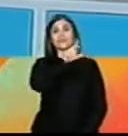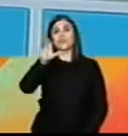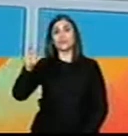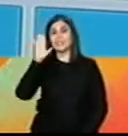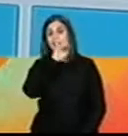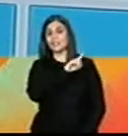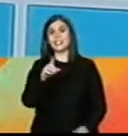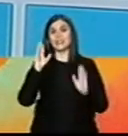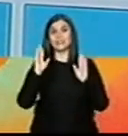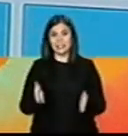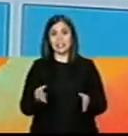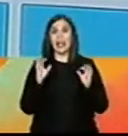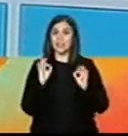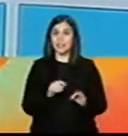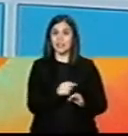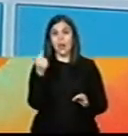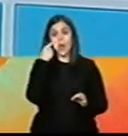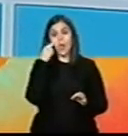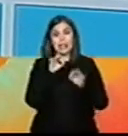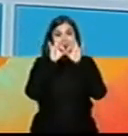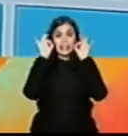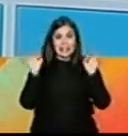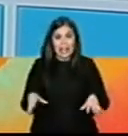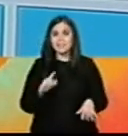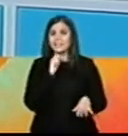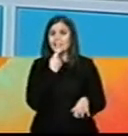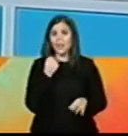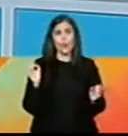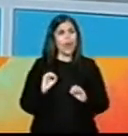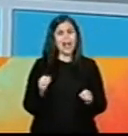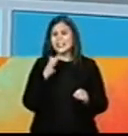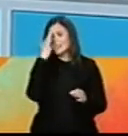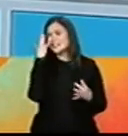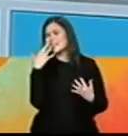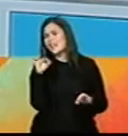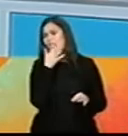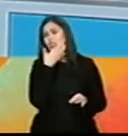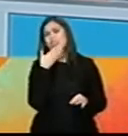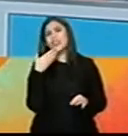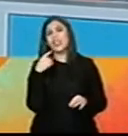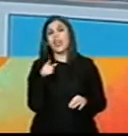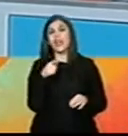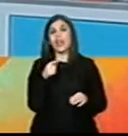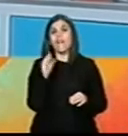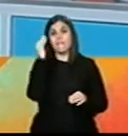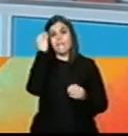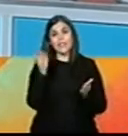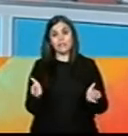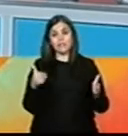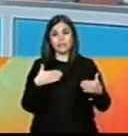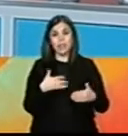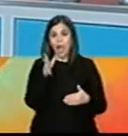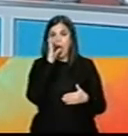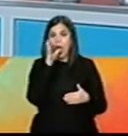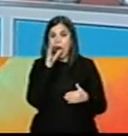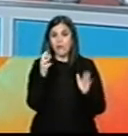Não vão ver, a sério, experimentem que é exatamente isto, não tem segredo nenhum. A forma foi só passada por água, portanto não tem. Ali, não ficou